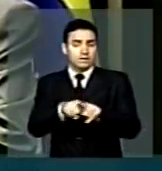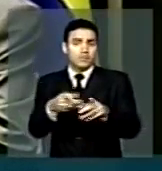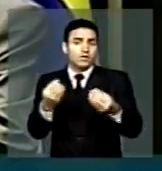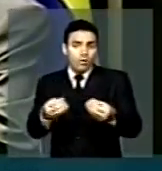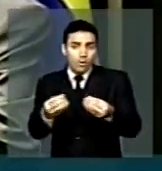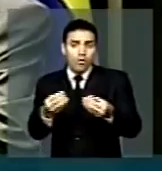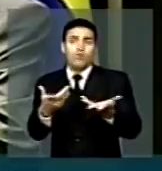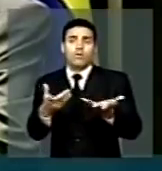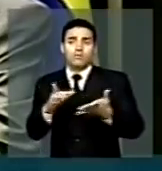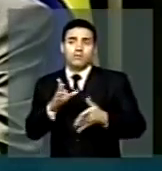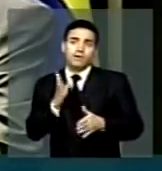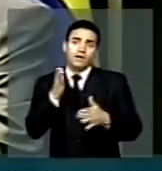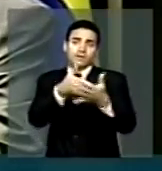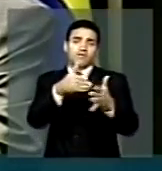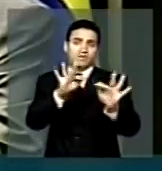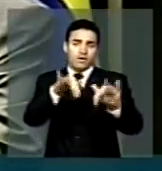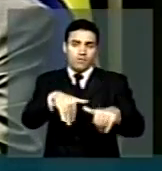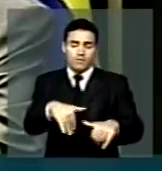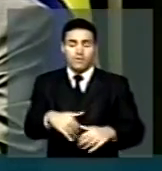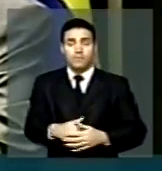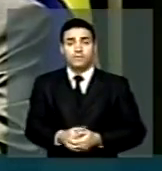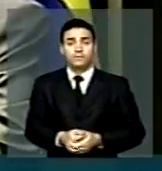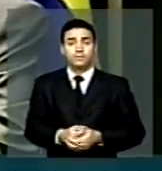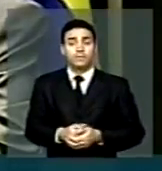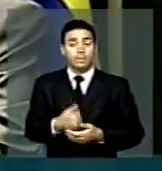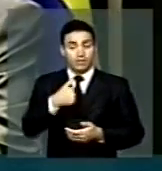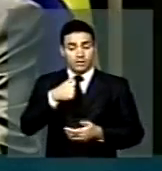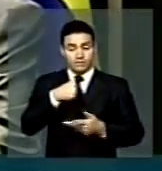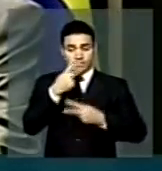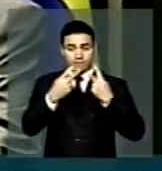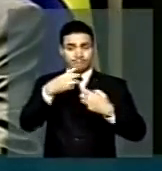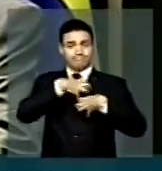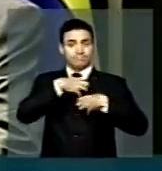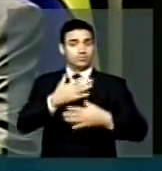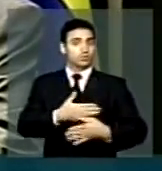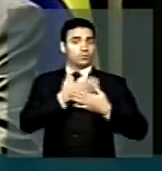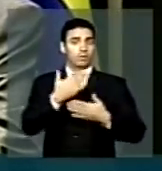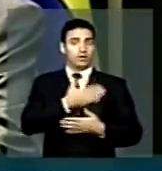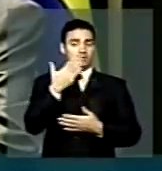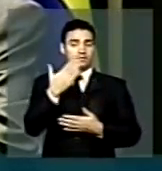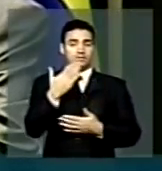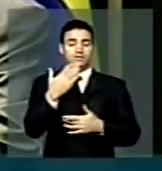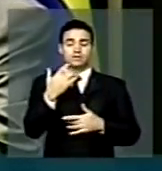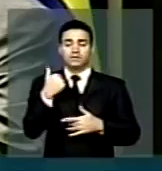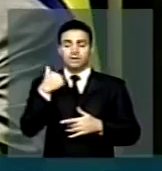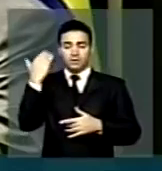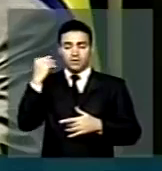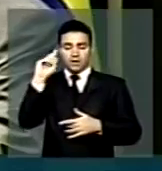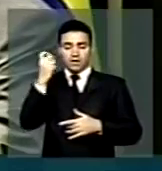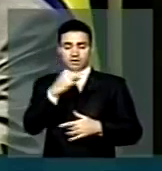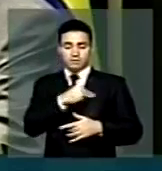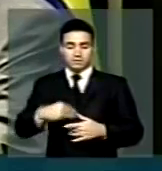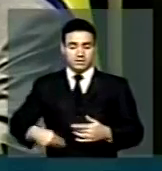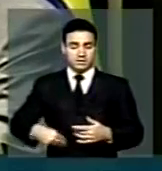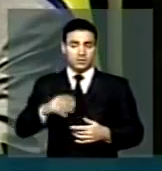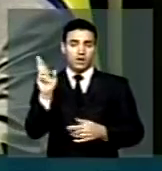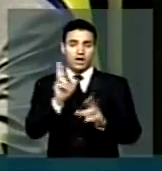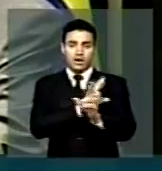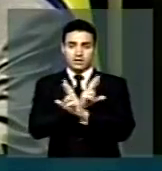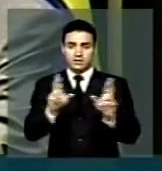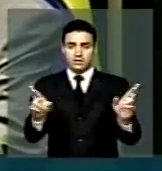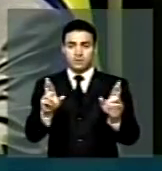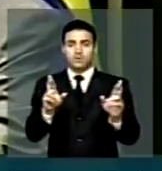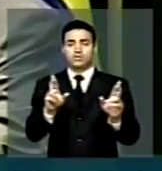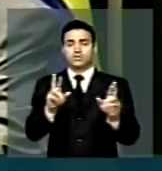adiante. Devo dizer que para mim foi uma surpresa enorme, quando eu era ministro de Relações Exteriores,